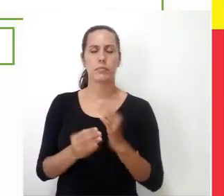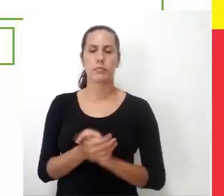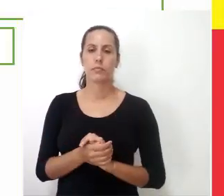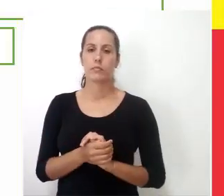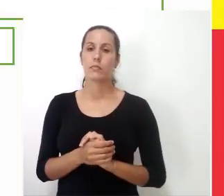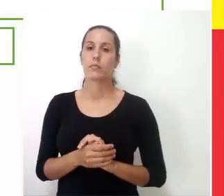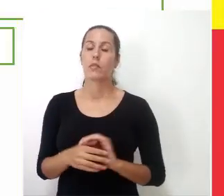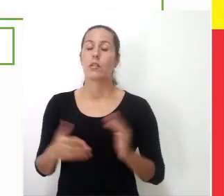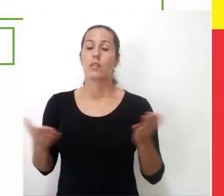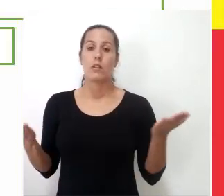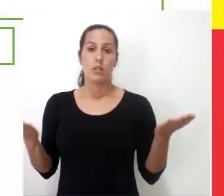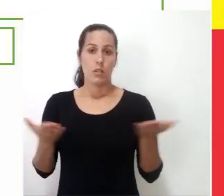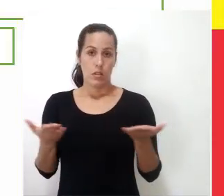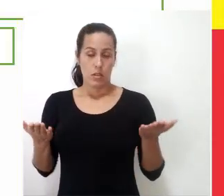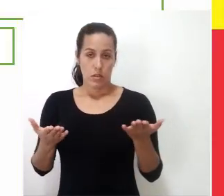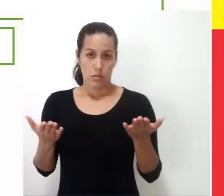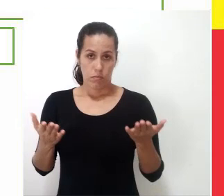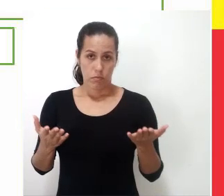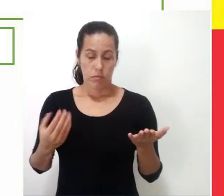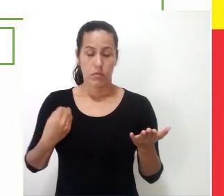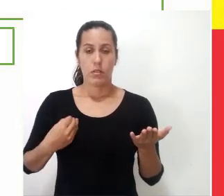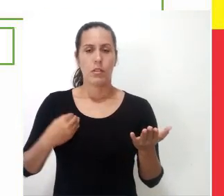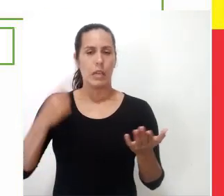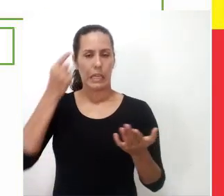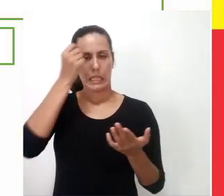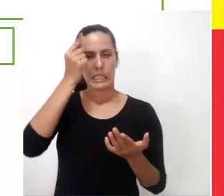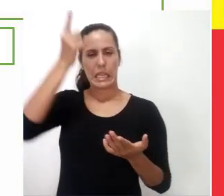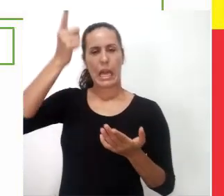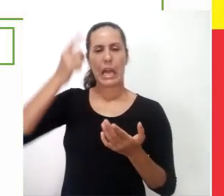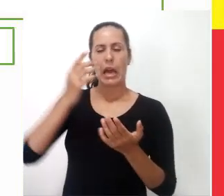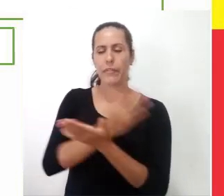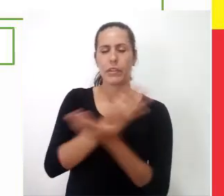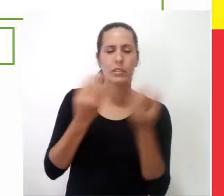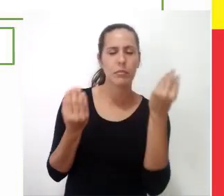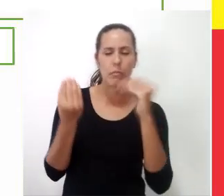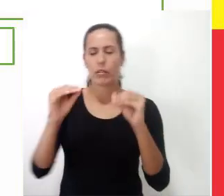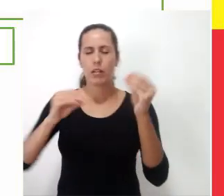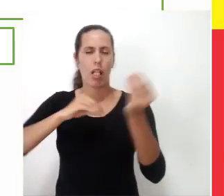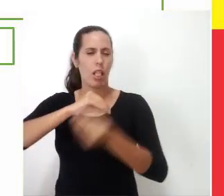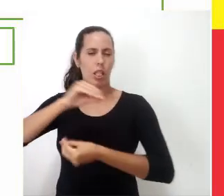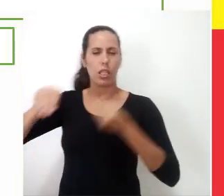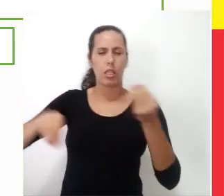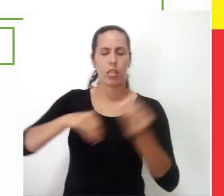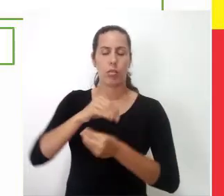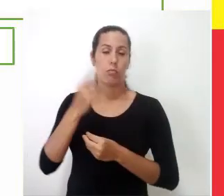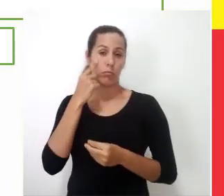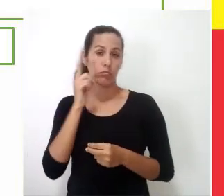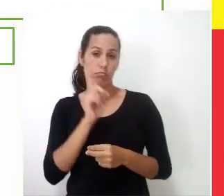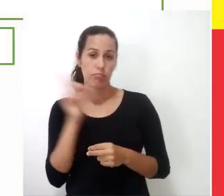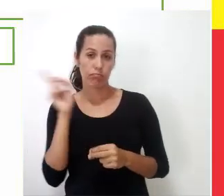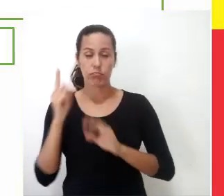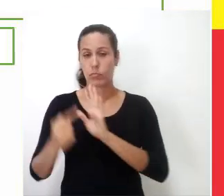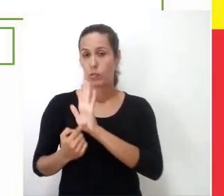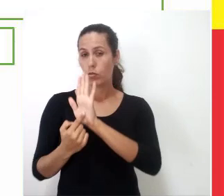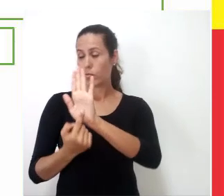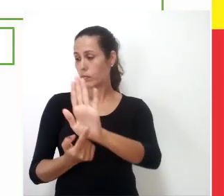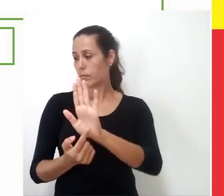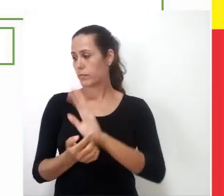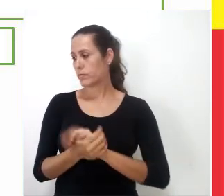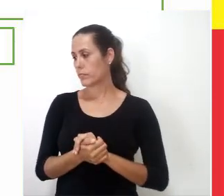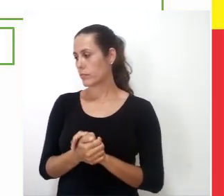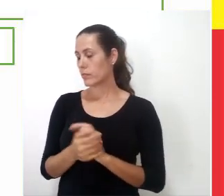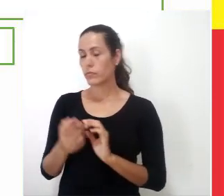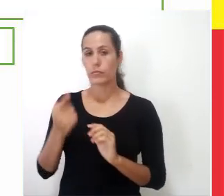aqui. Então, muitas vezes, nós temos as ideias misturadas, certo? Na tela há uma representação. Veja